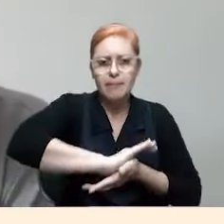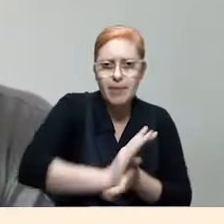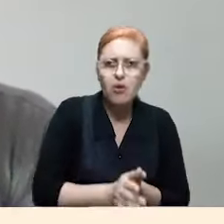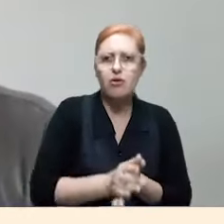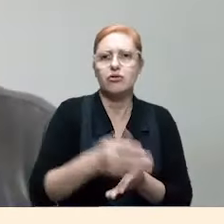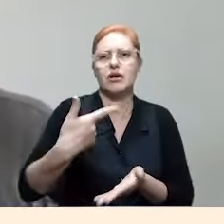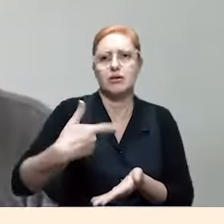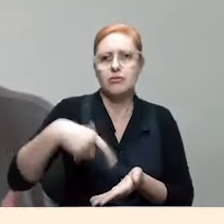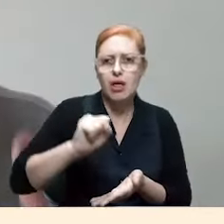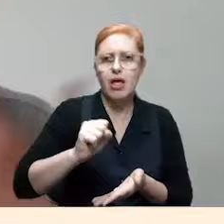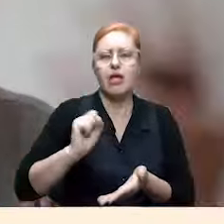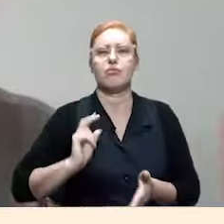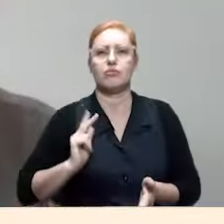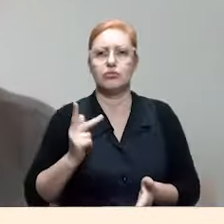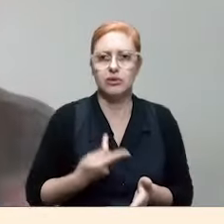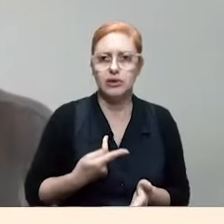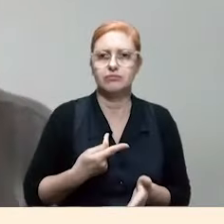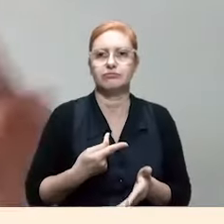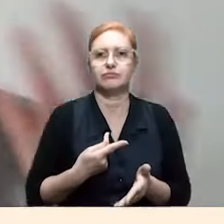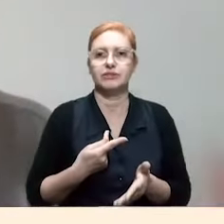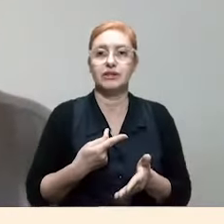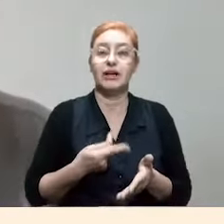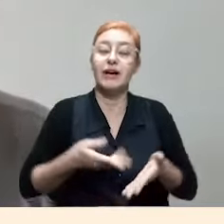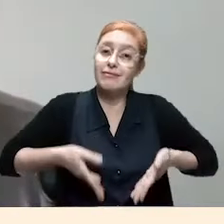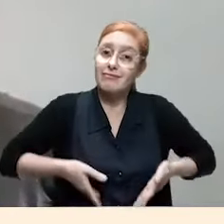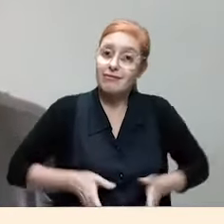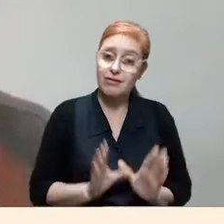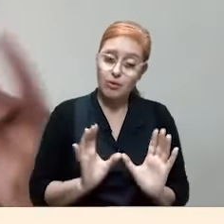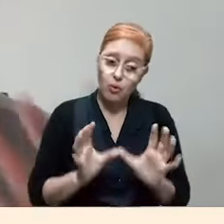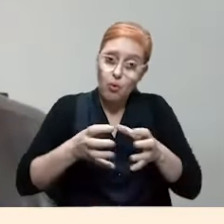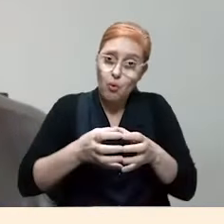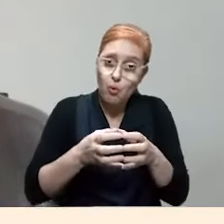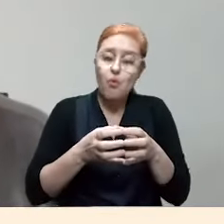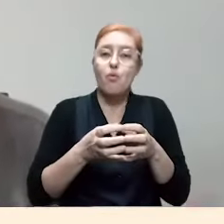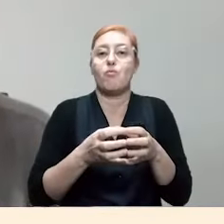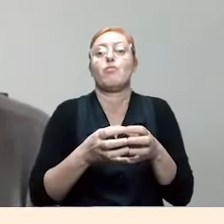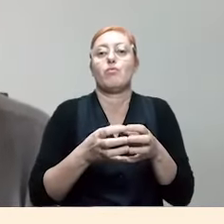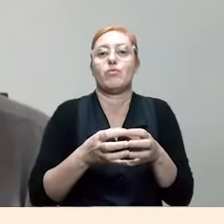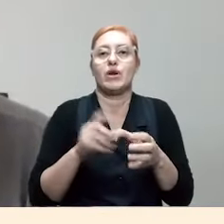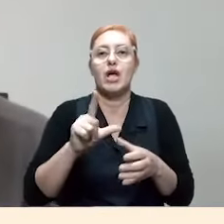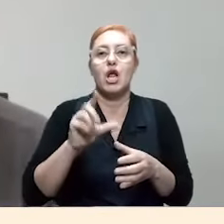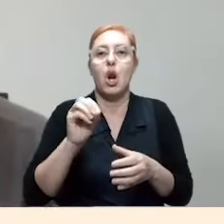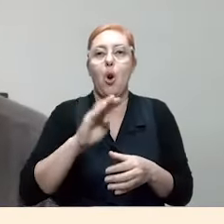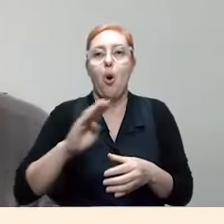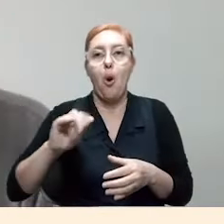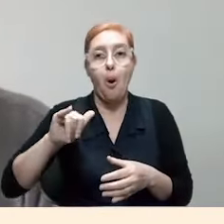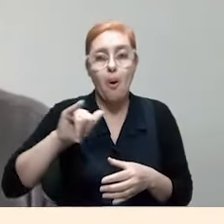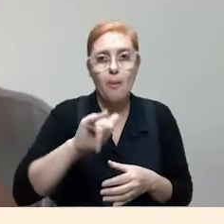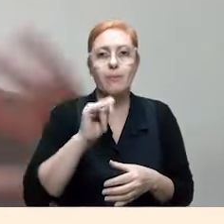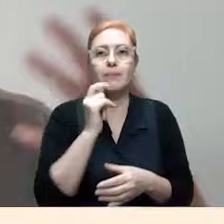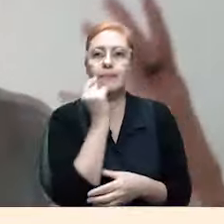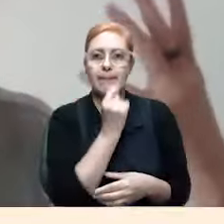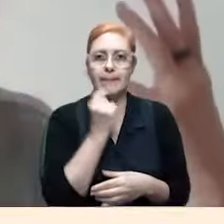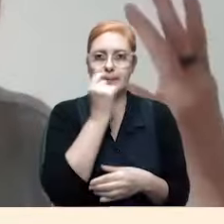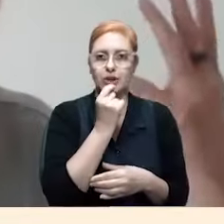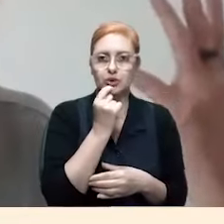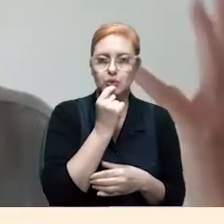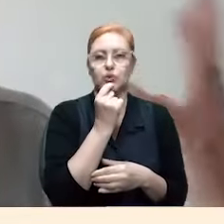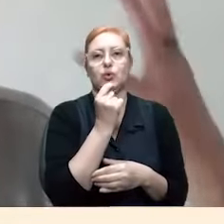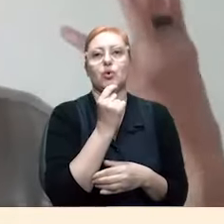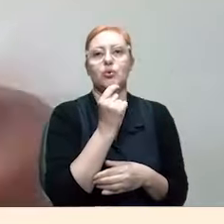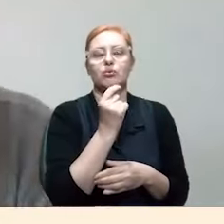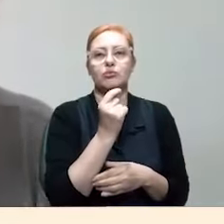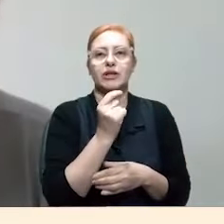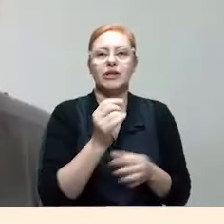anti-lesbo-transfóbica. Então, todo mundo conhece, já ouviu falar, né? Nasce o forte lobby do batom, um lobby que estava